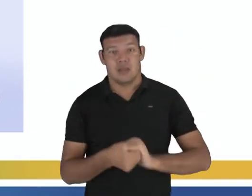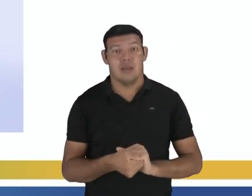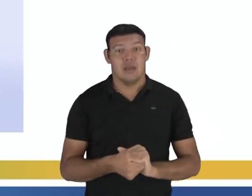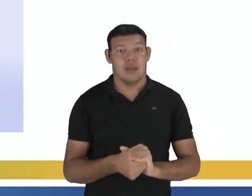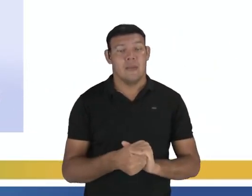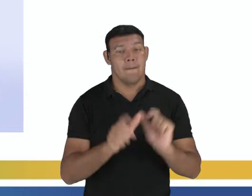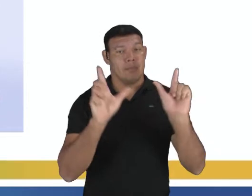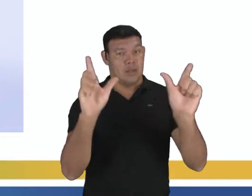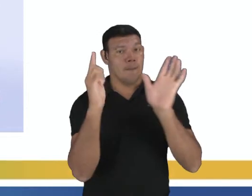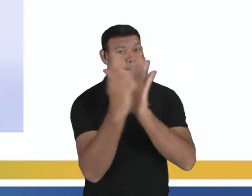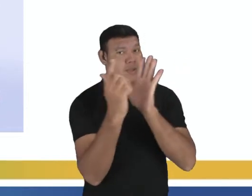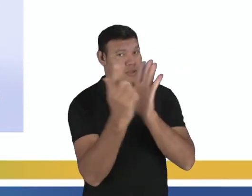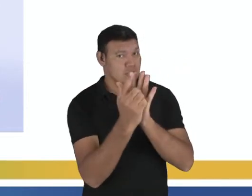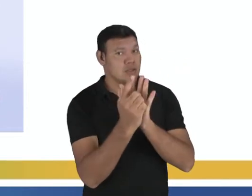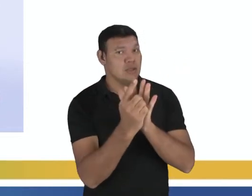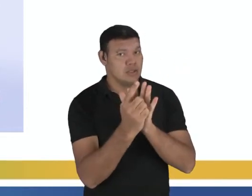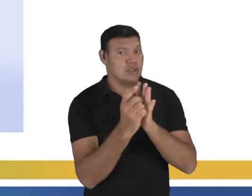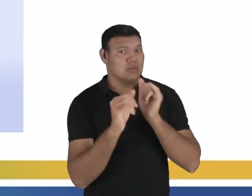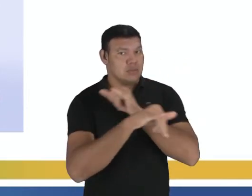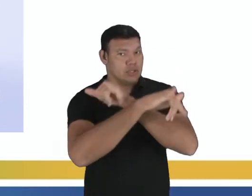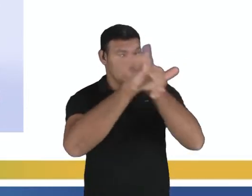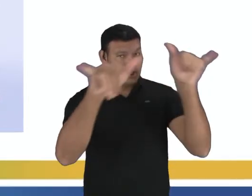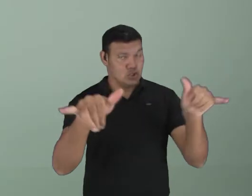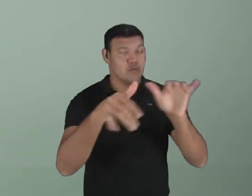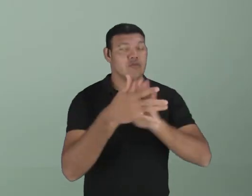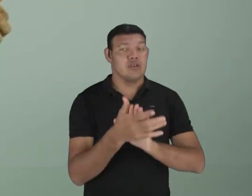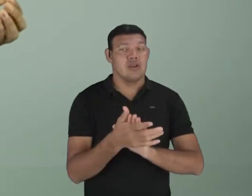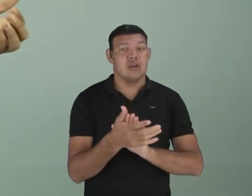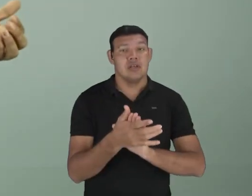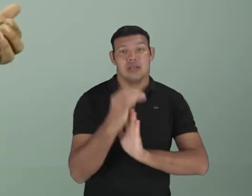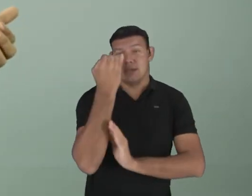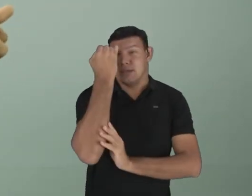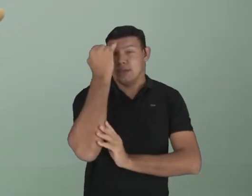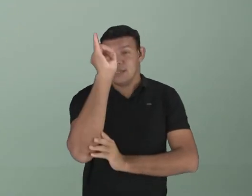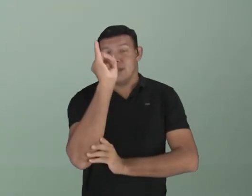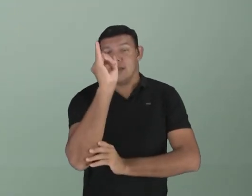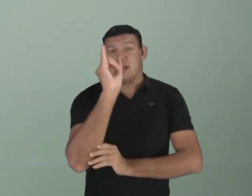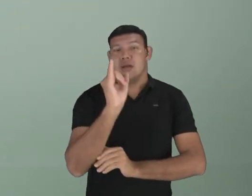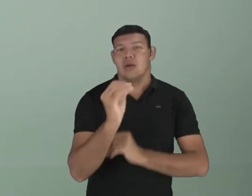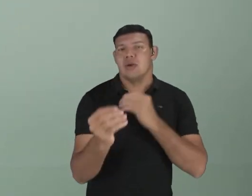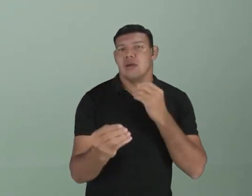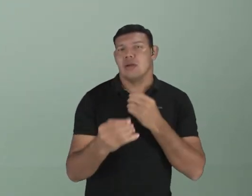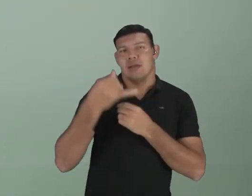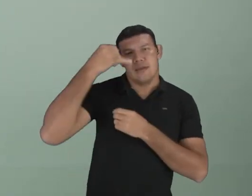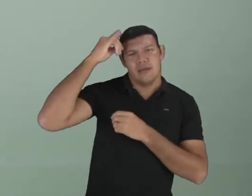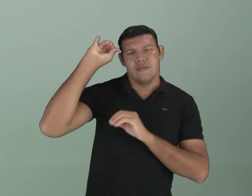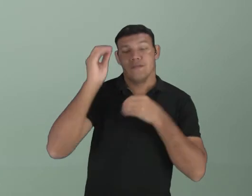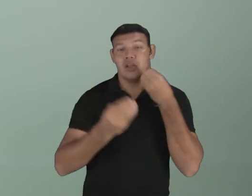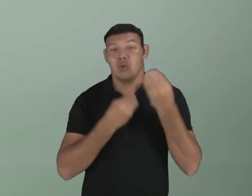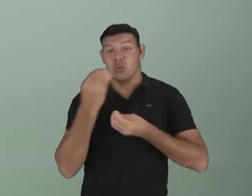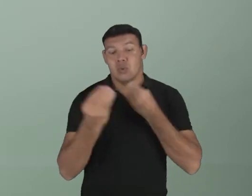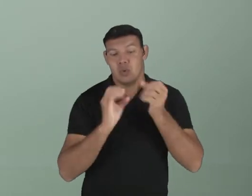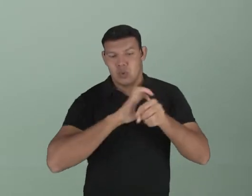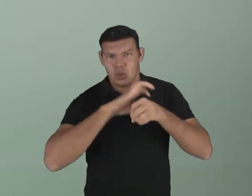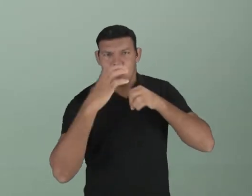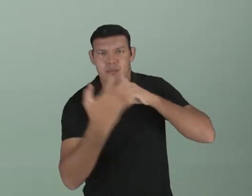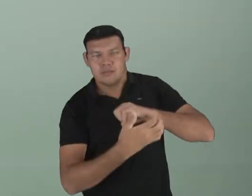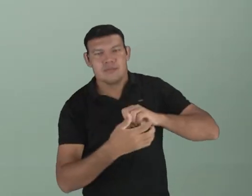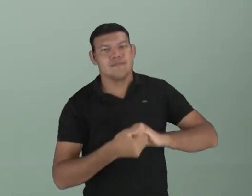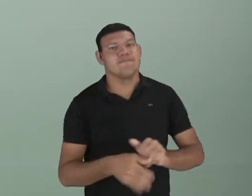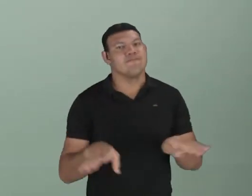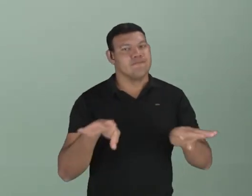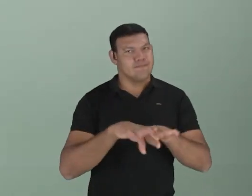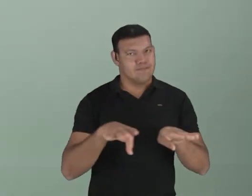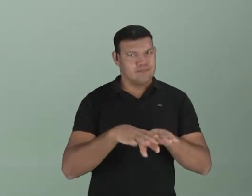este folheto, ele está divulgando uma ideia, a ideia de como se prevenir, né, contra o coronavírus. Veja que também